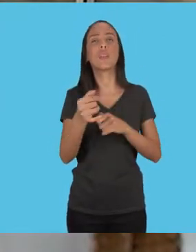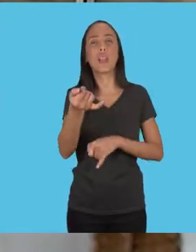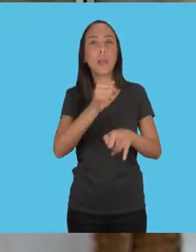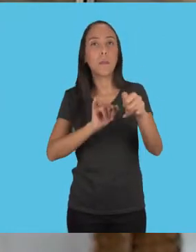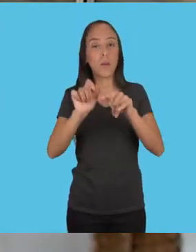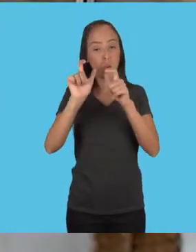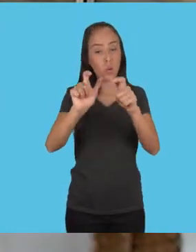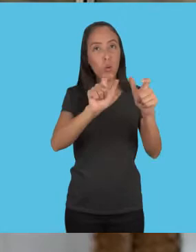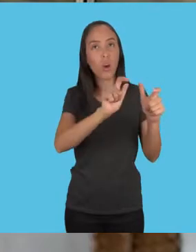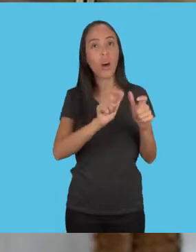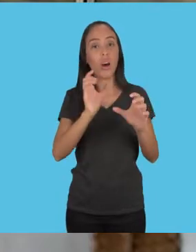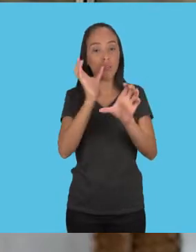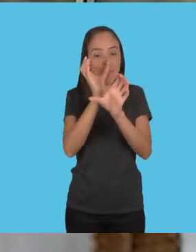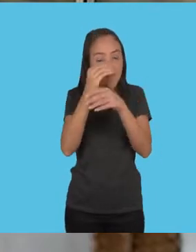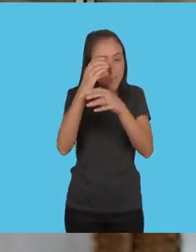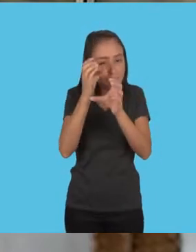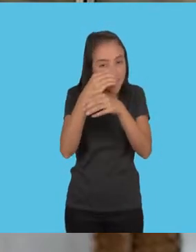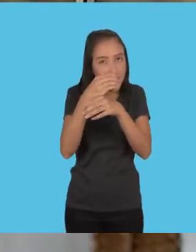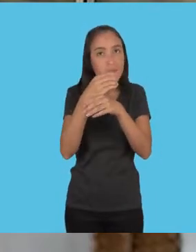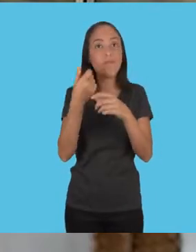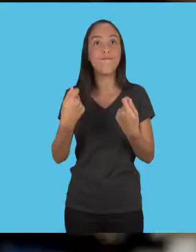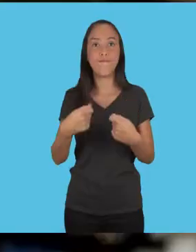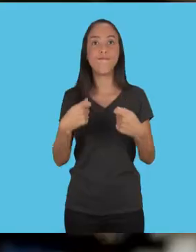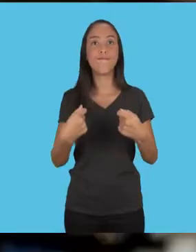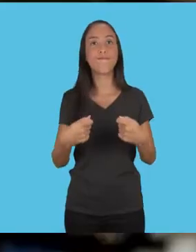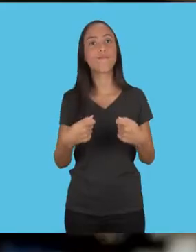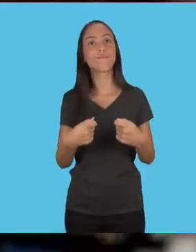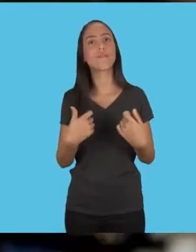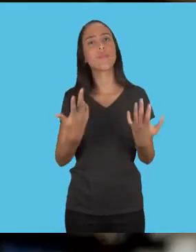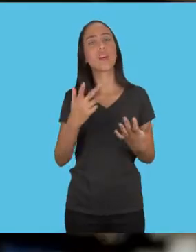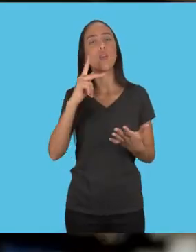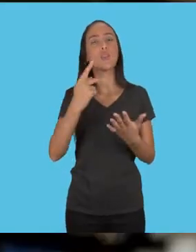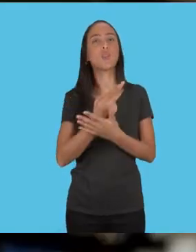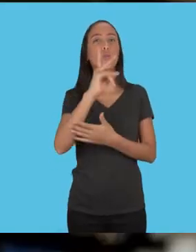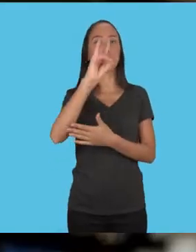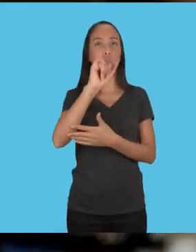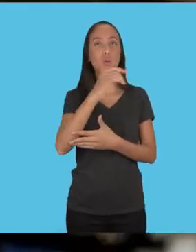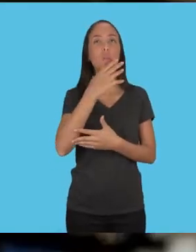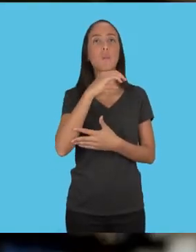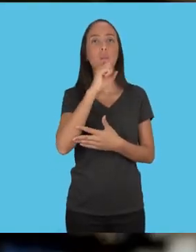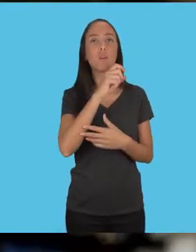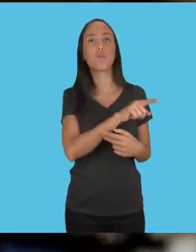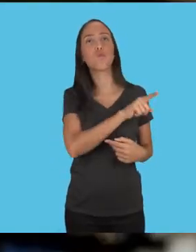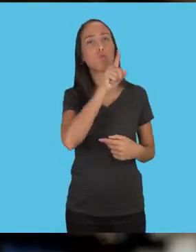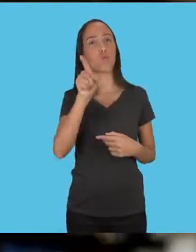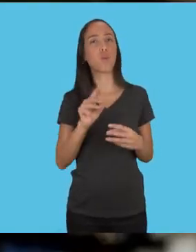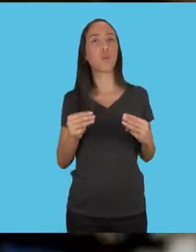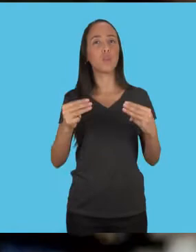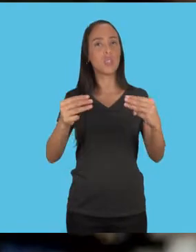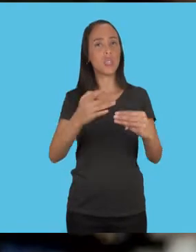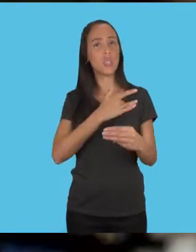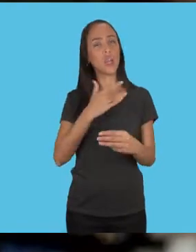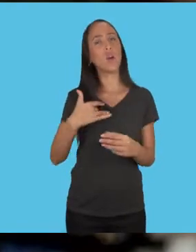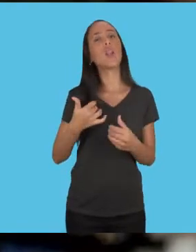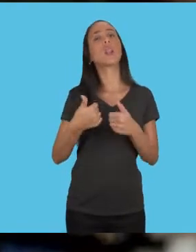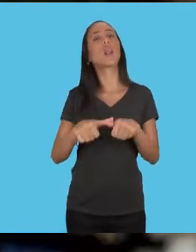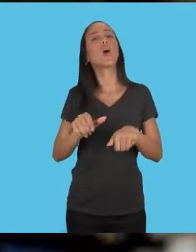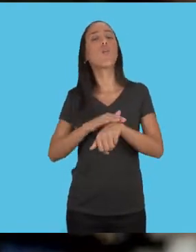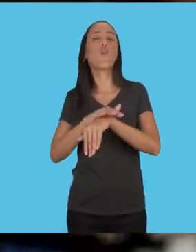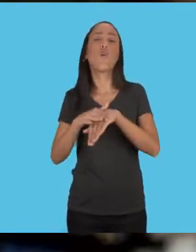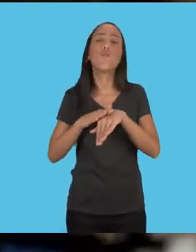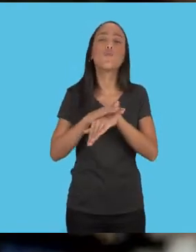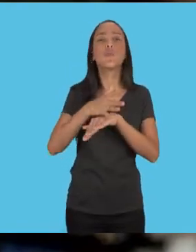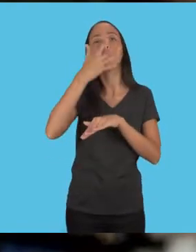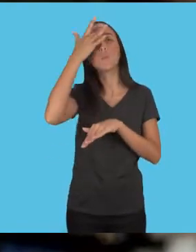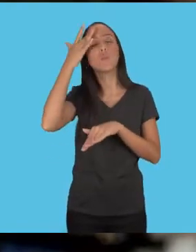laboratórios locais com microscópios. Um dia o papai tinha ido ao Ministério da Saúde e estava conversando com umas pessoas